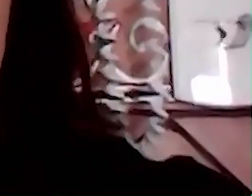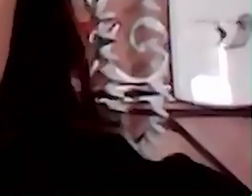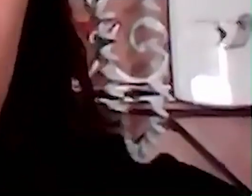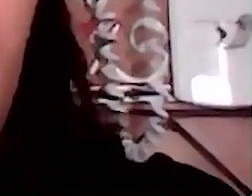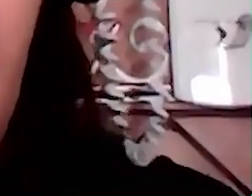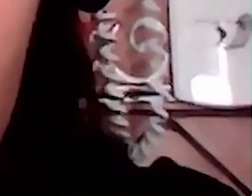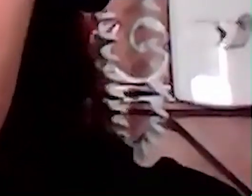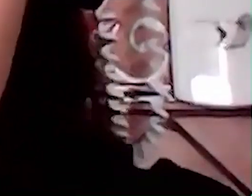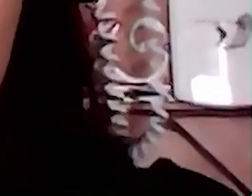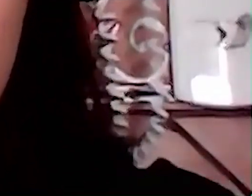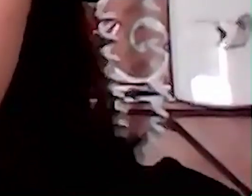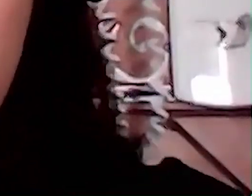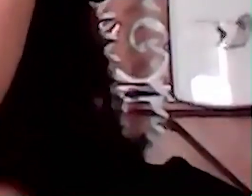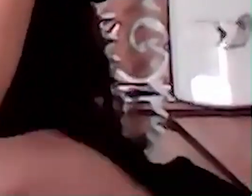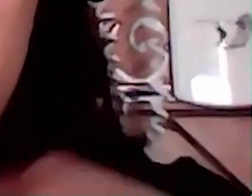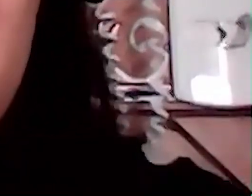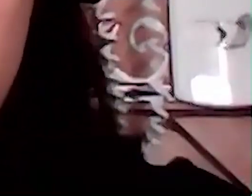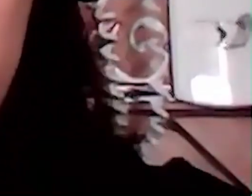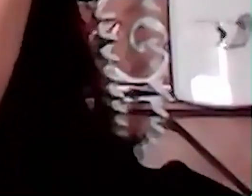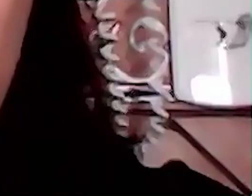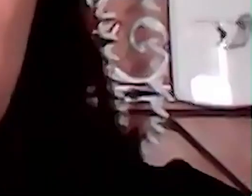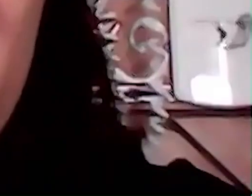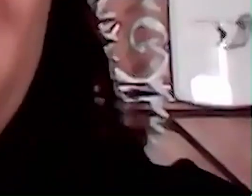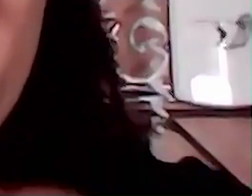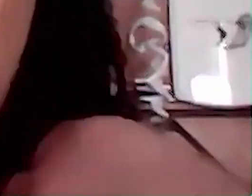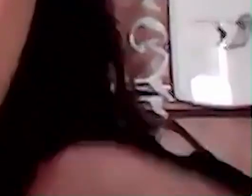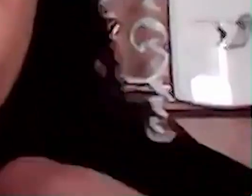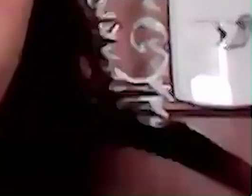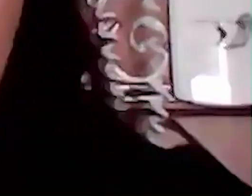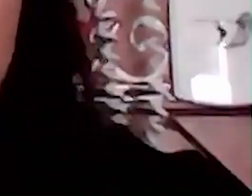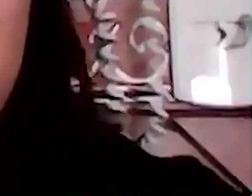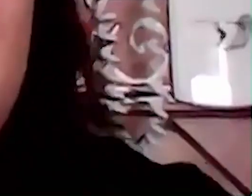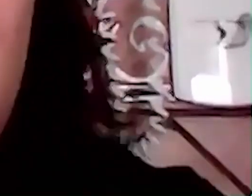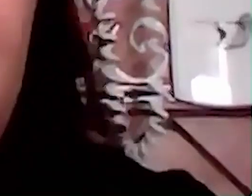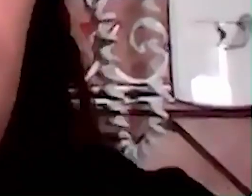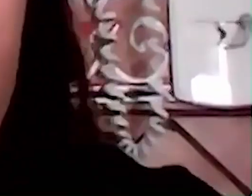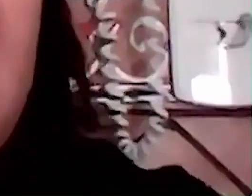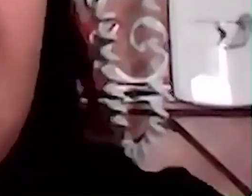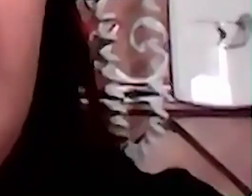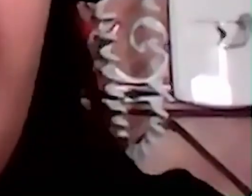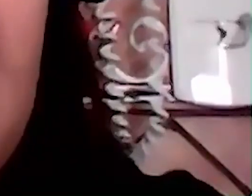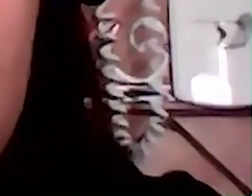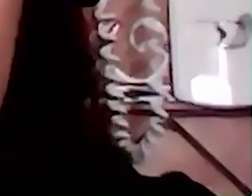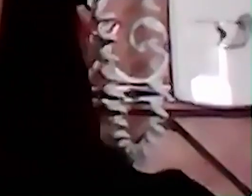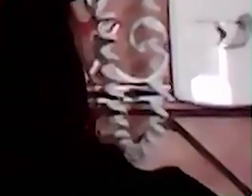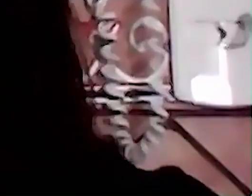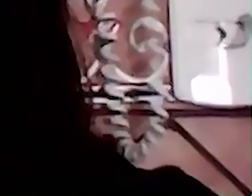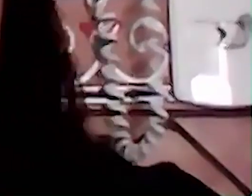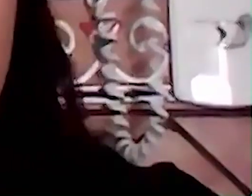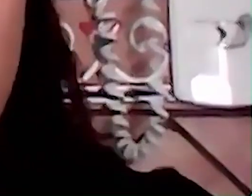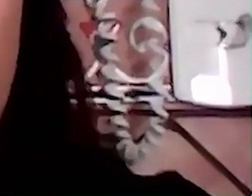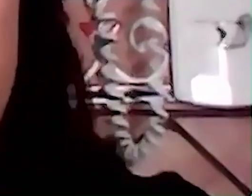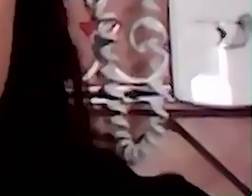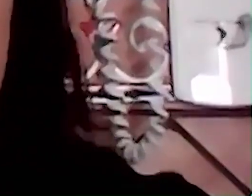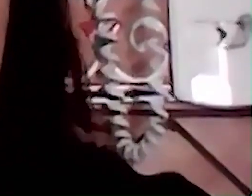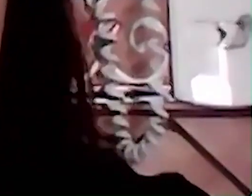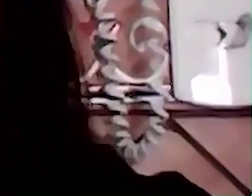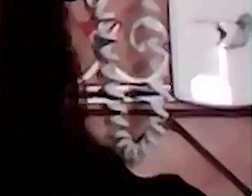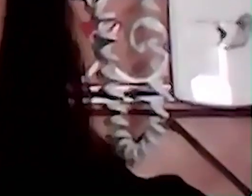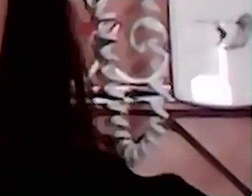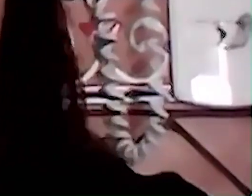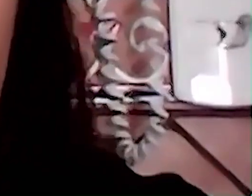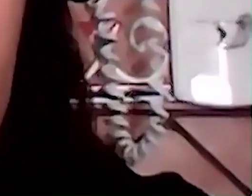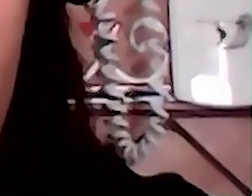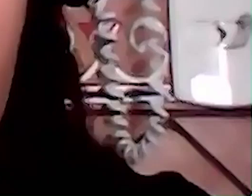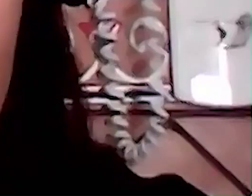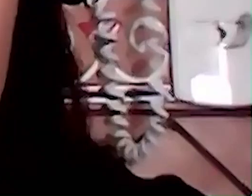São histórias muito grandes, muito aprofundadas, muito pesquisadas e enriquecem